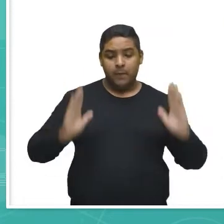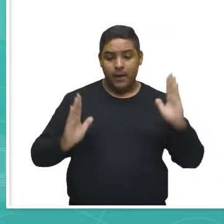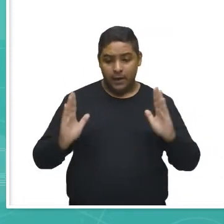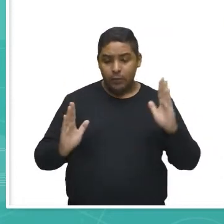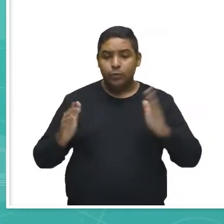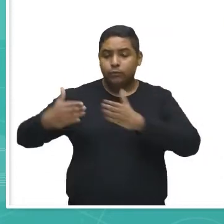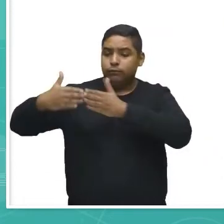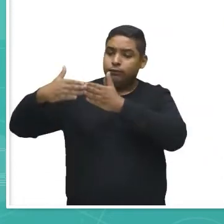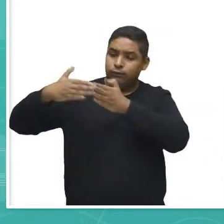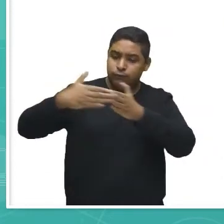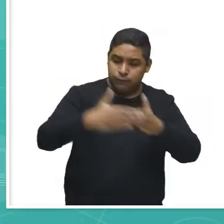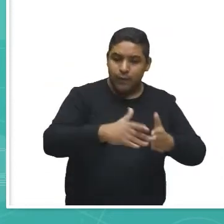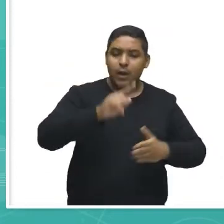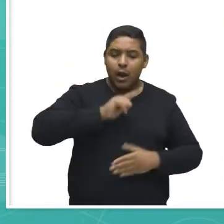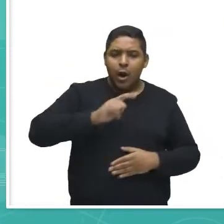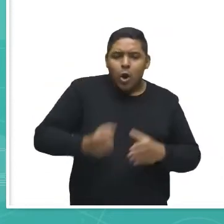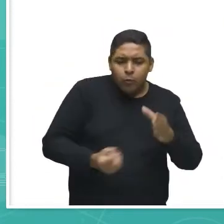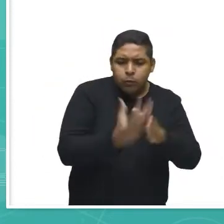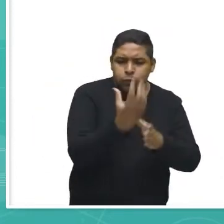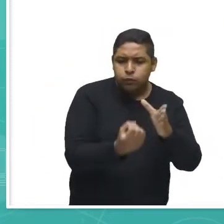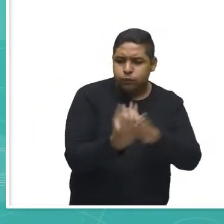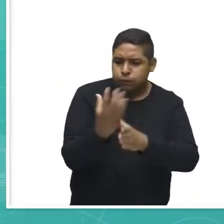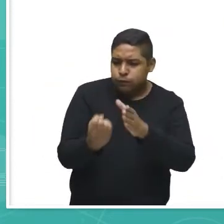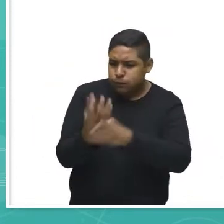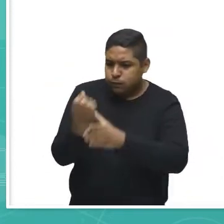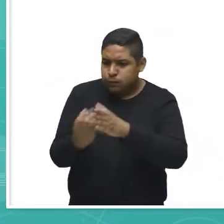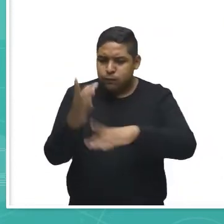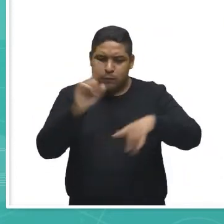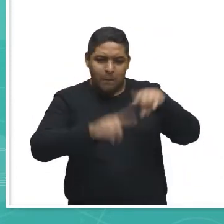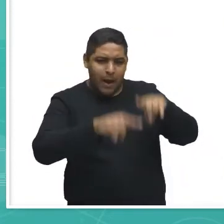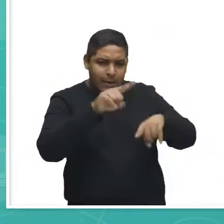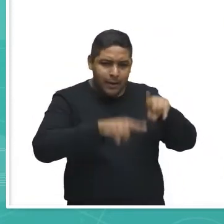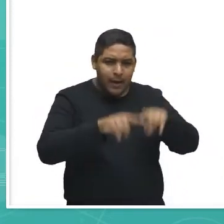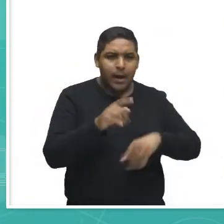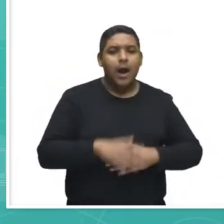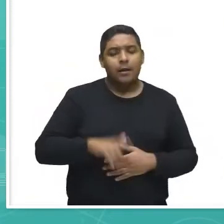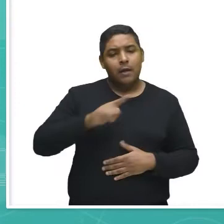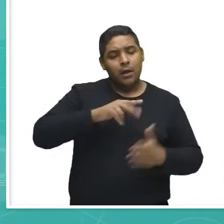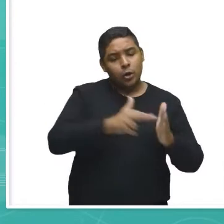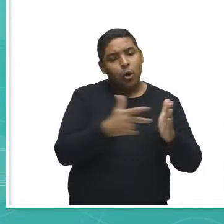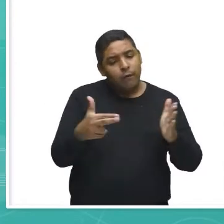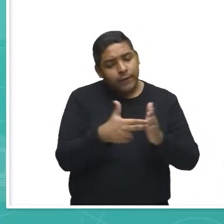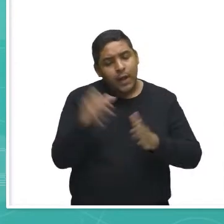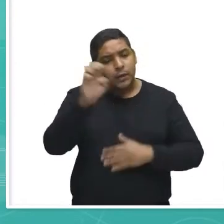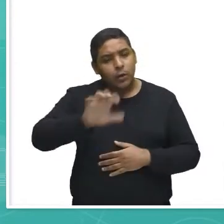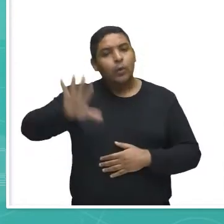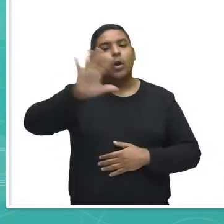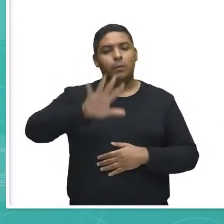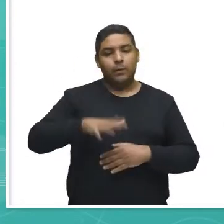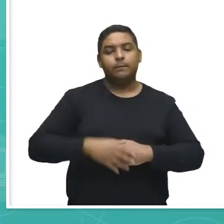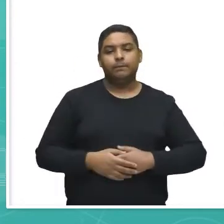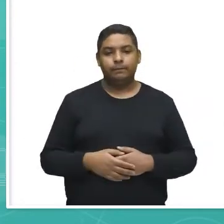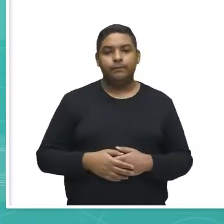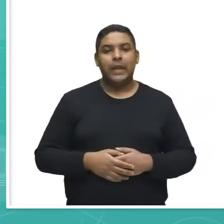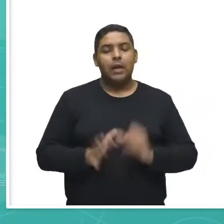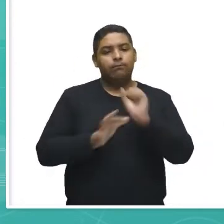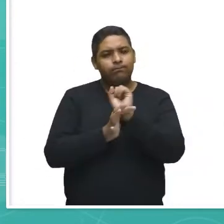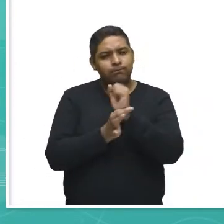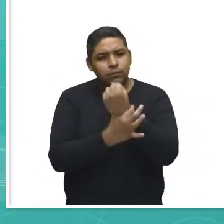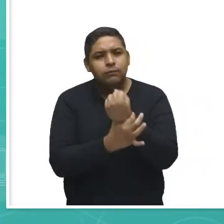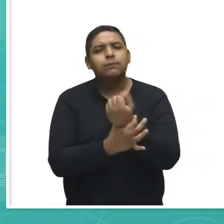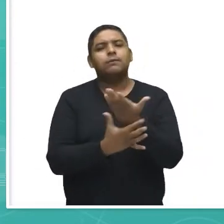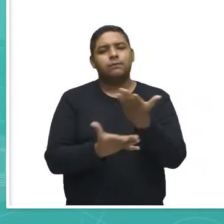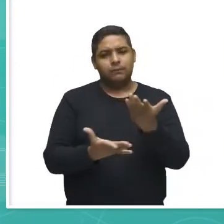novas mercadorias, porque estava vindo novidade para a Europa. Então, isso acabou se consolidando, né? Então,